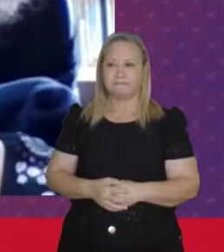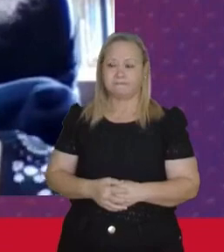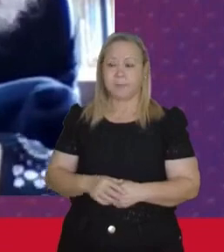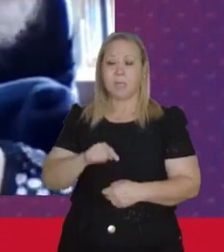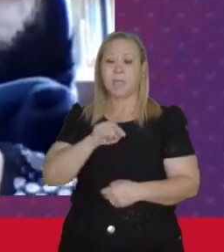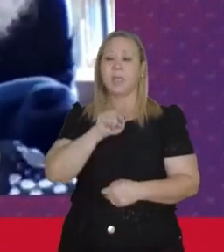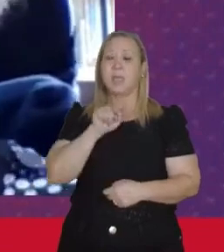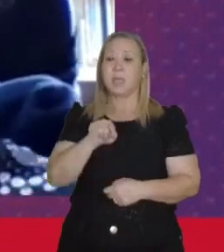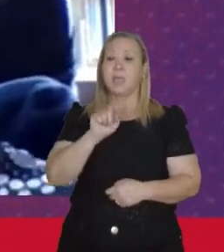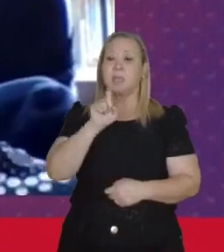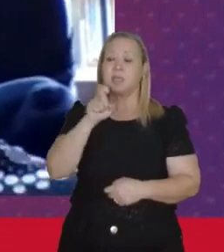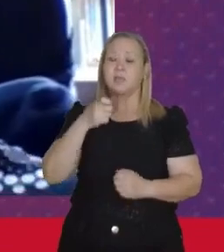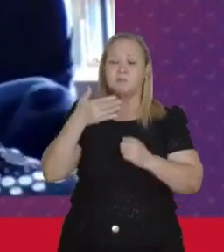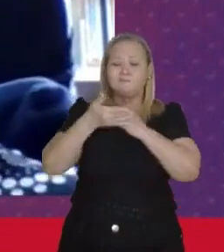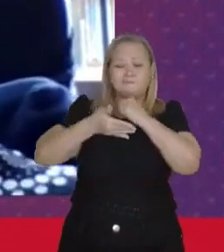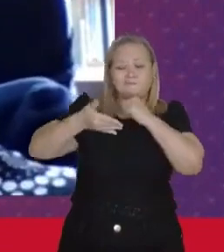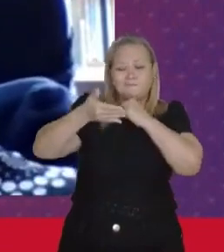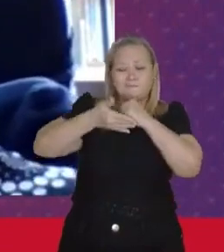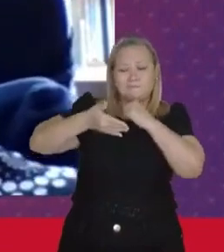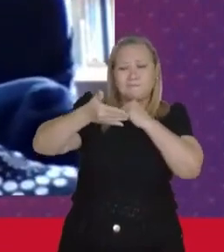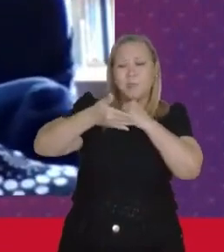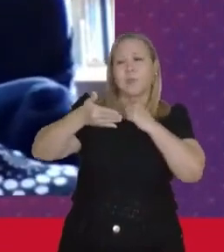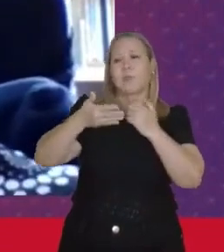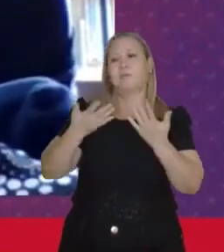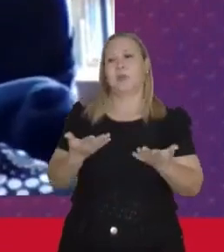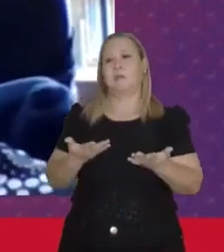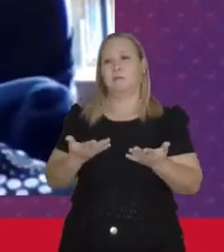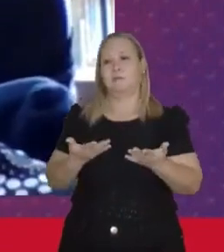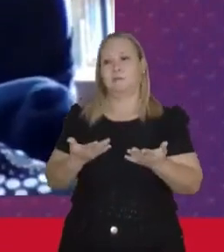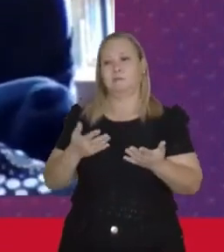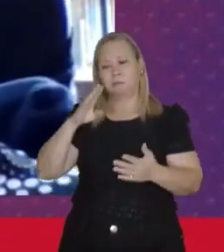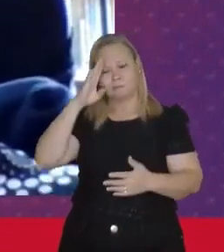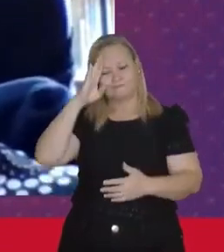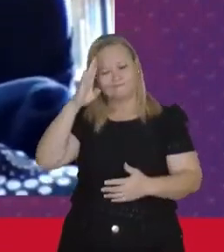Isso é fundamental